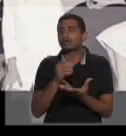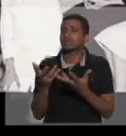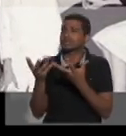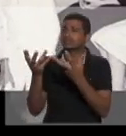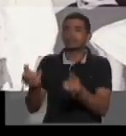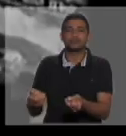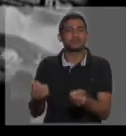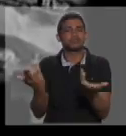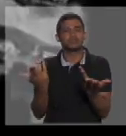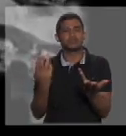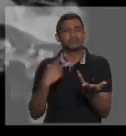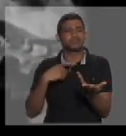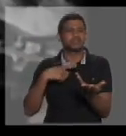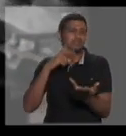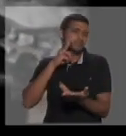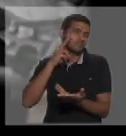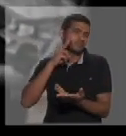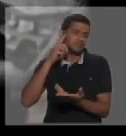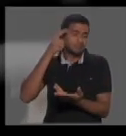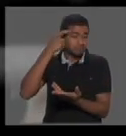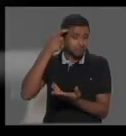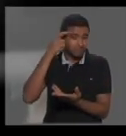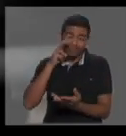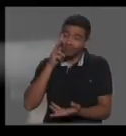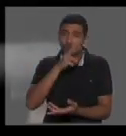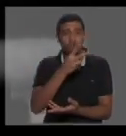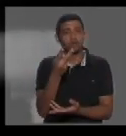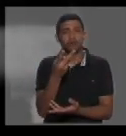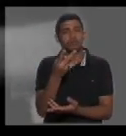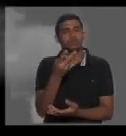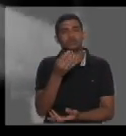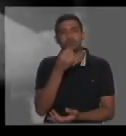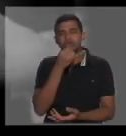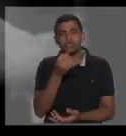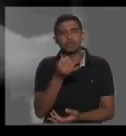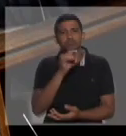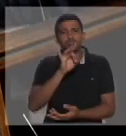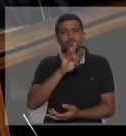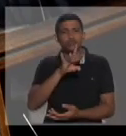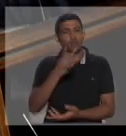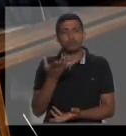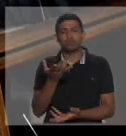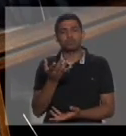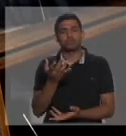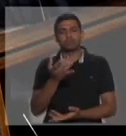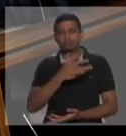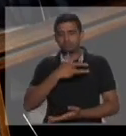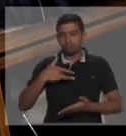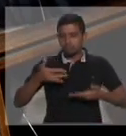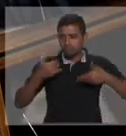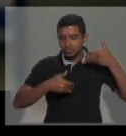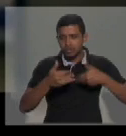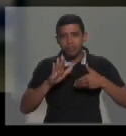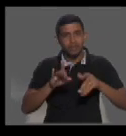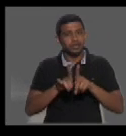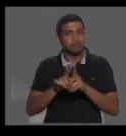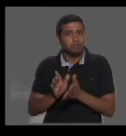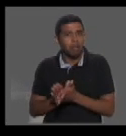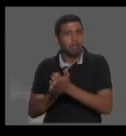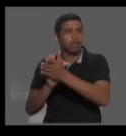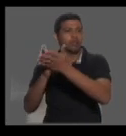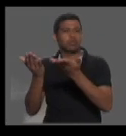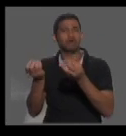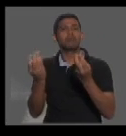que aceitava tais ideologias e tais práticas como sendo não só comuns, como louváveis?